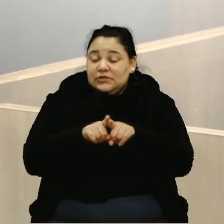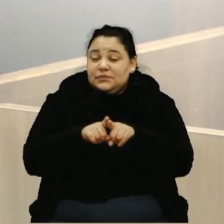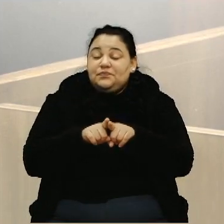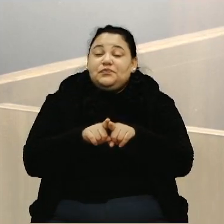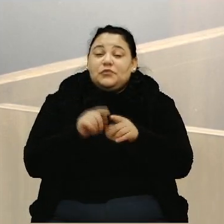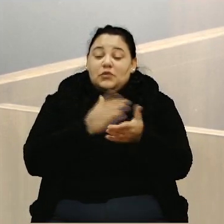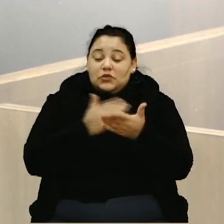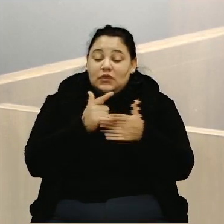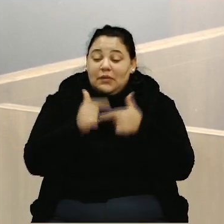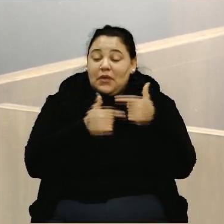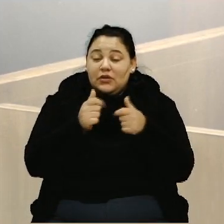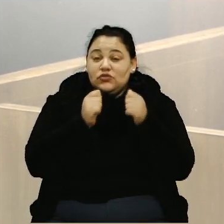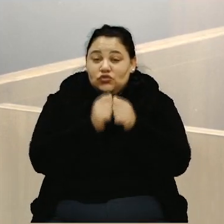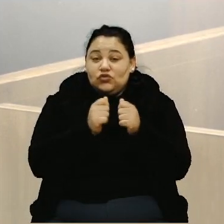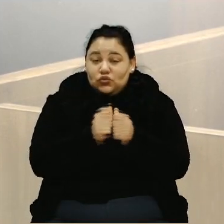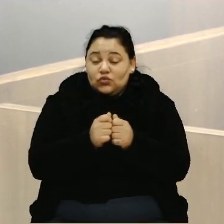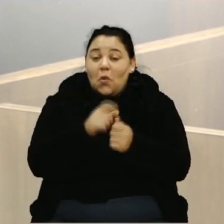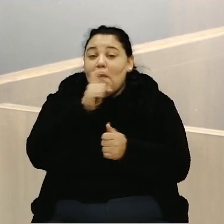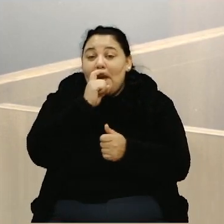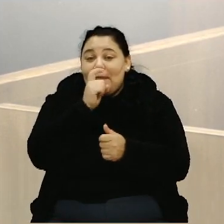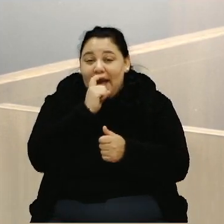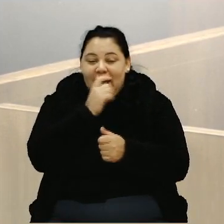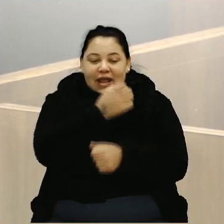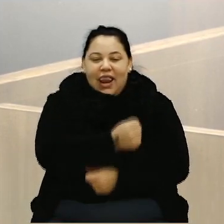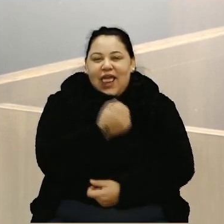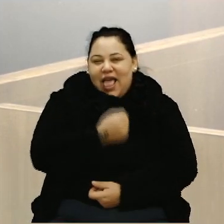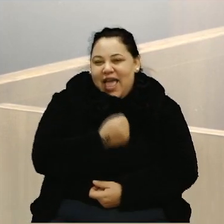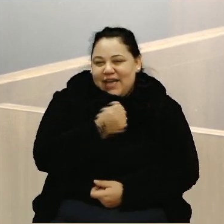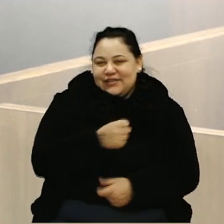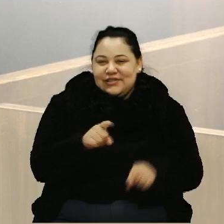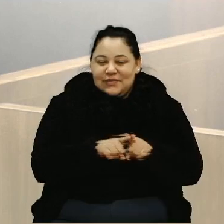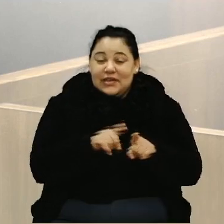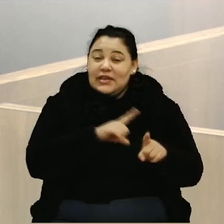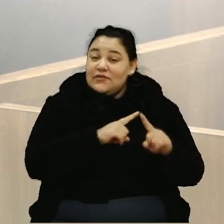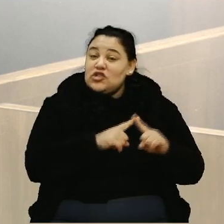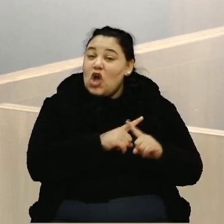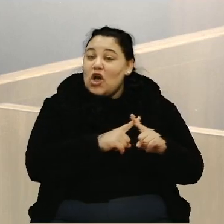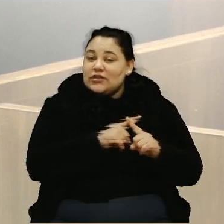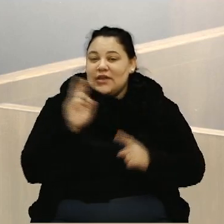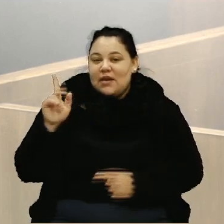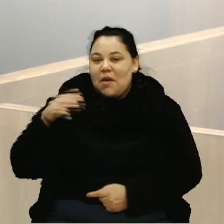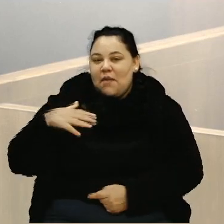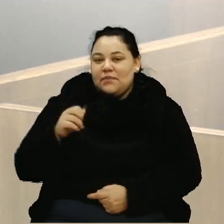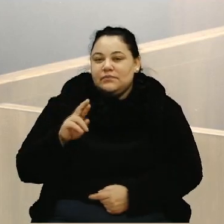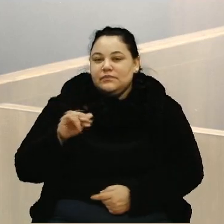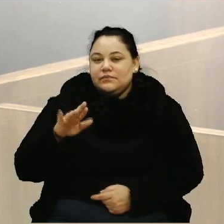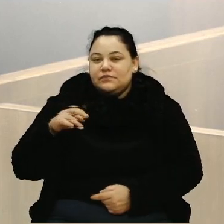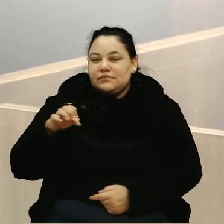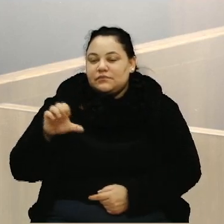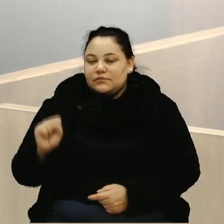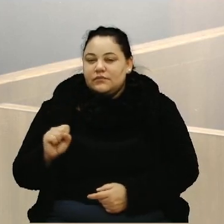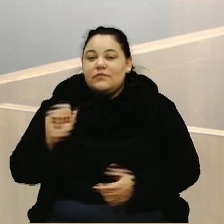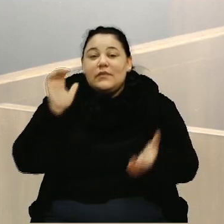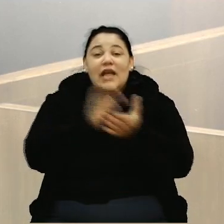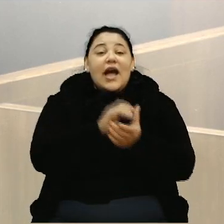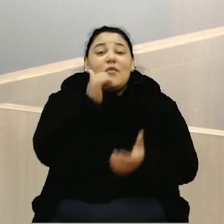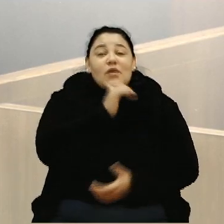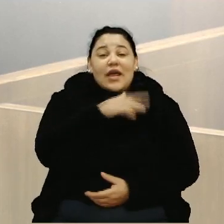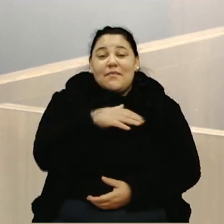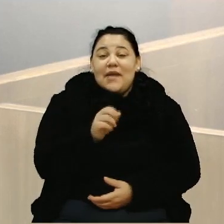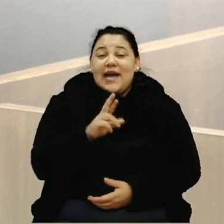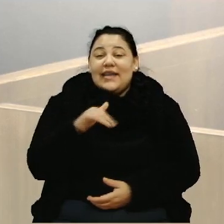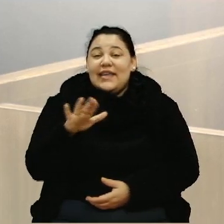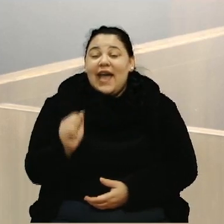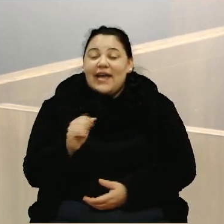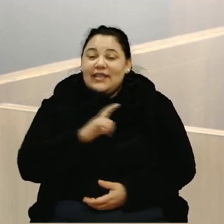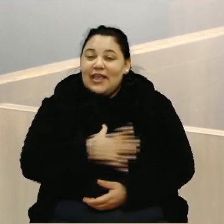parreirais, vimes e leites. Tem na sócia a sua irmã Marinês, é casado com a Maria de Fátima e tem o filho, que